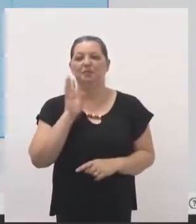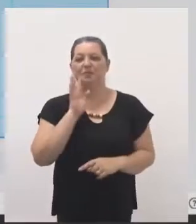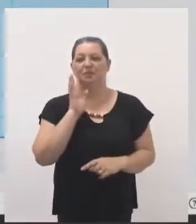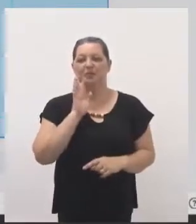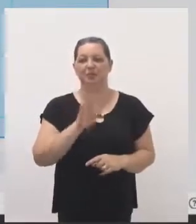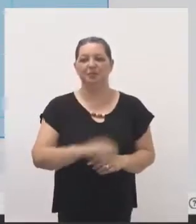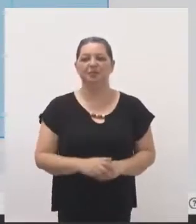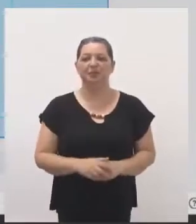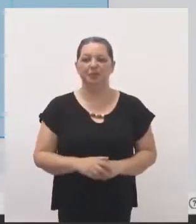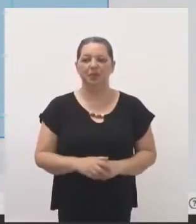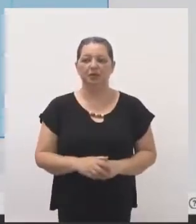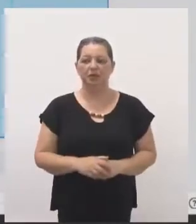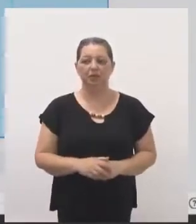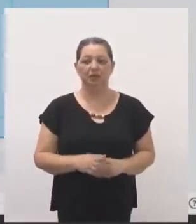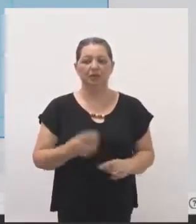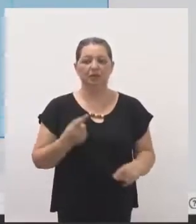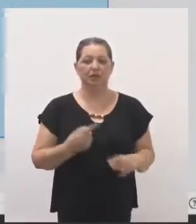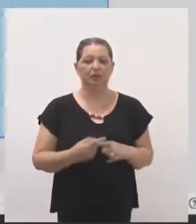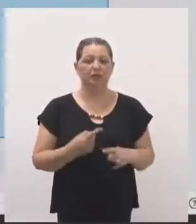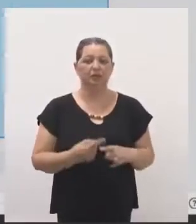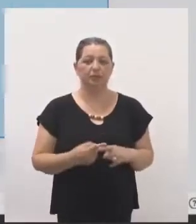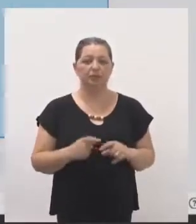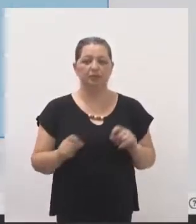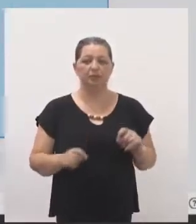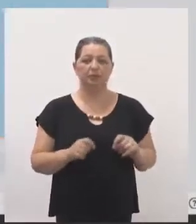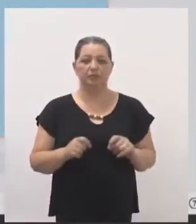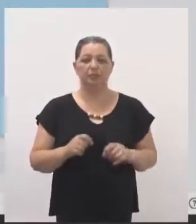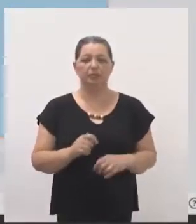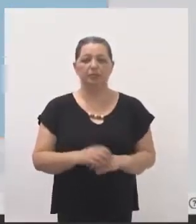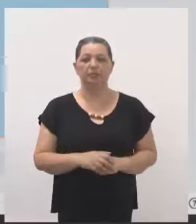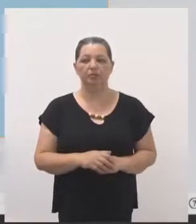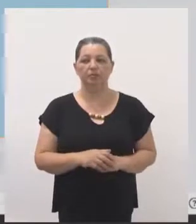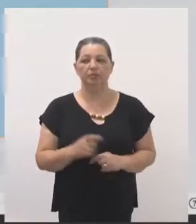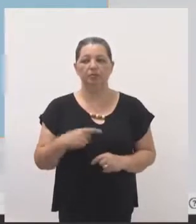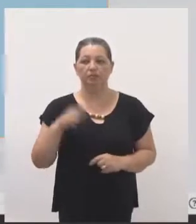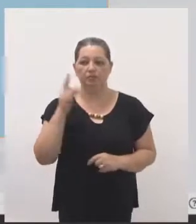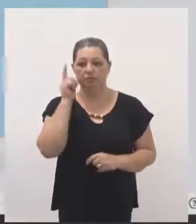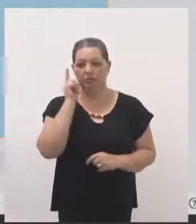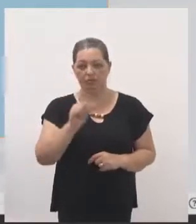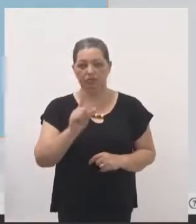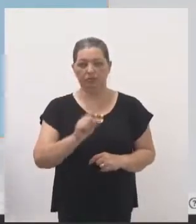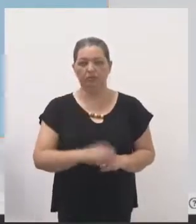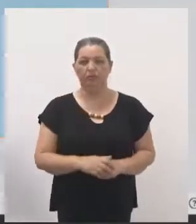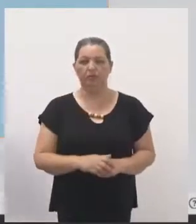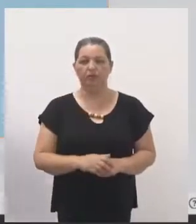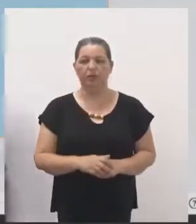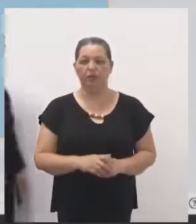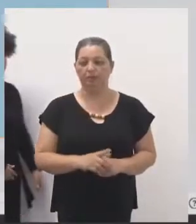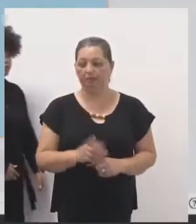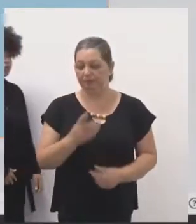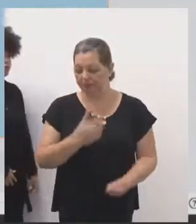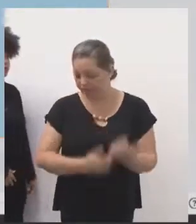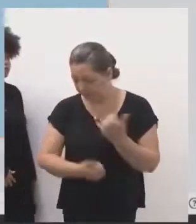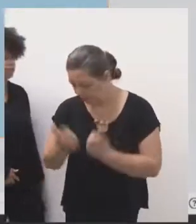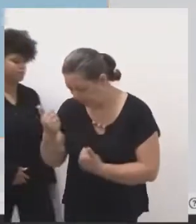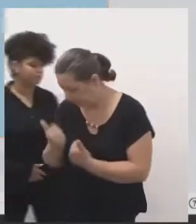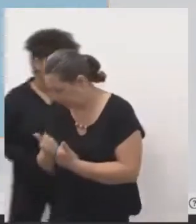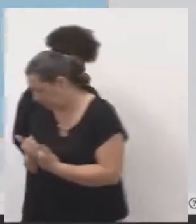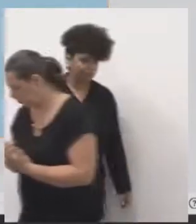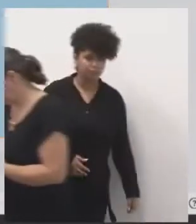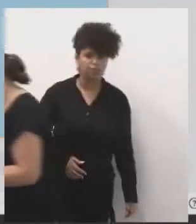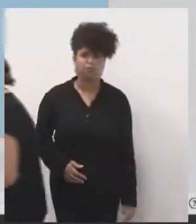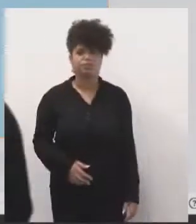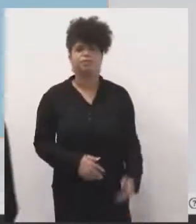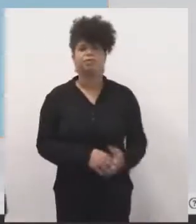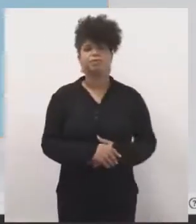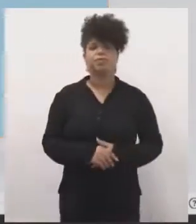Em seguida, eu tenho o menu de uploads. Então, eu consigo fazer o upload da minha foto, da foto dos meus alunos, da